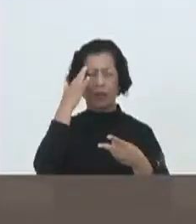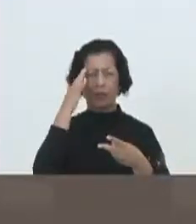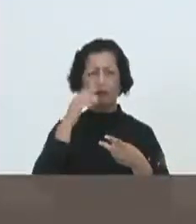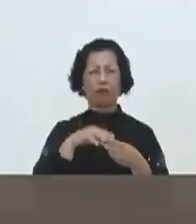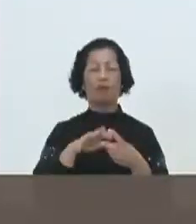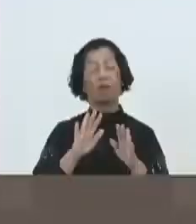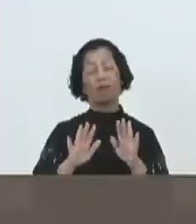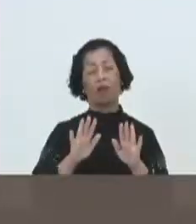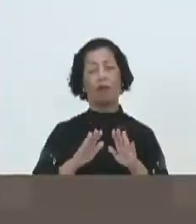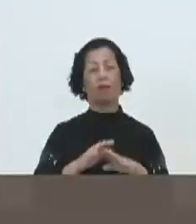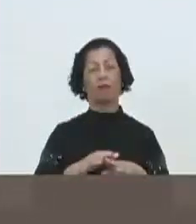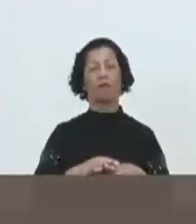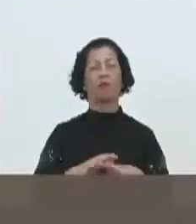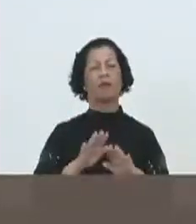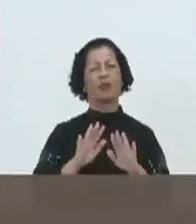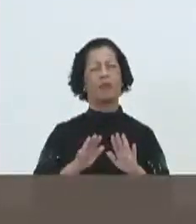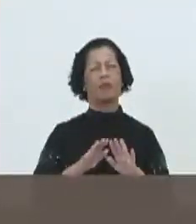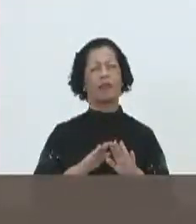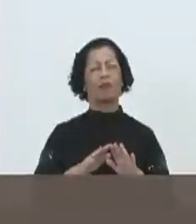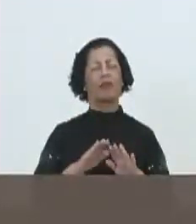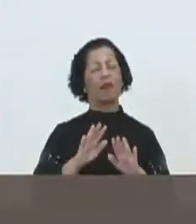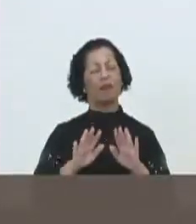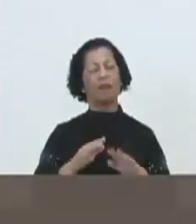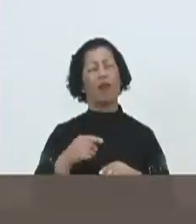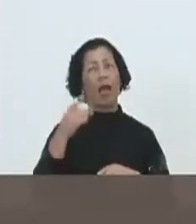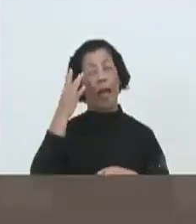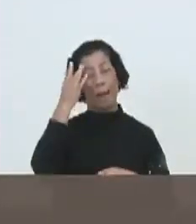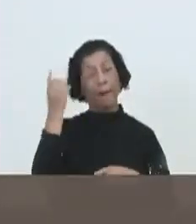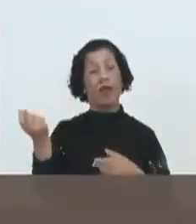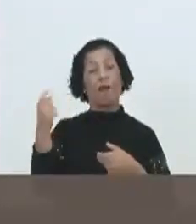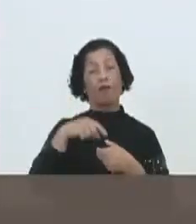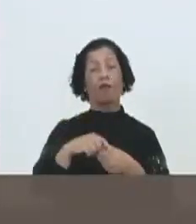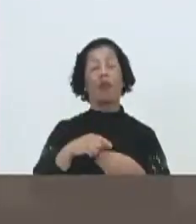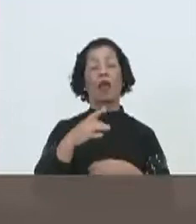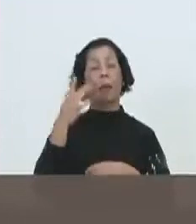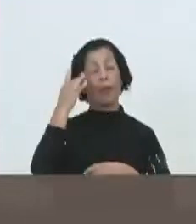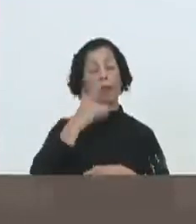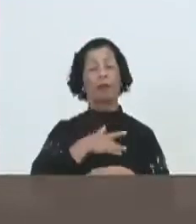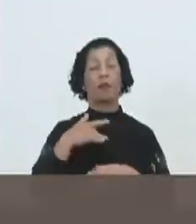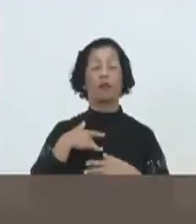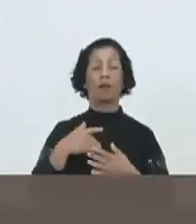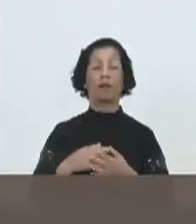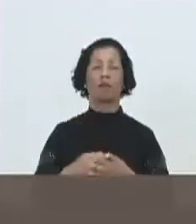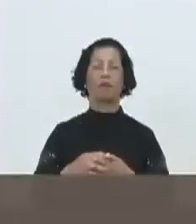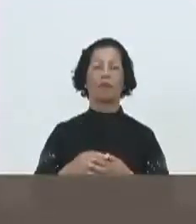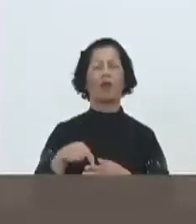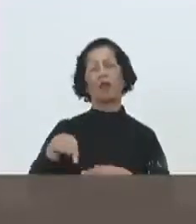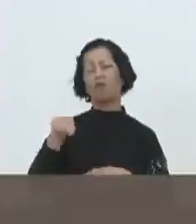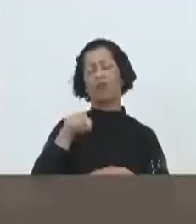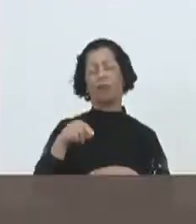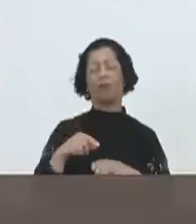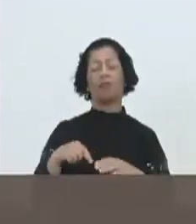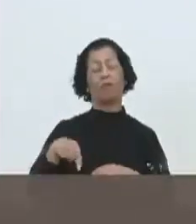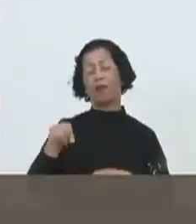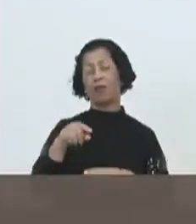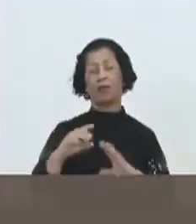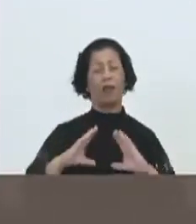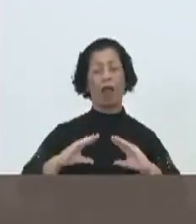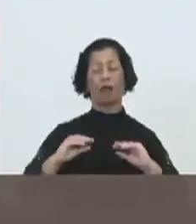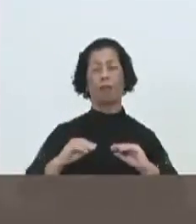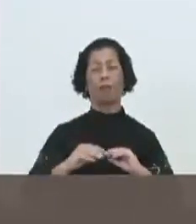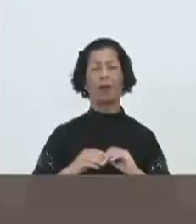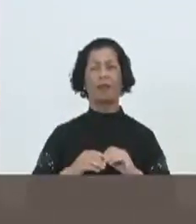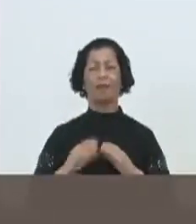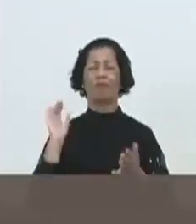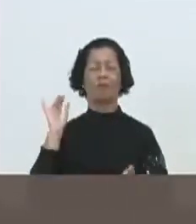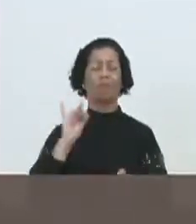vai ver amanhã por isso que eu pergunto é é tudo para vocês tá confortável mas pra realidade não tá